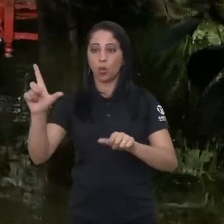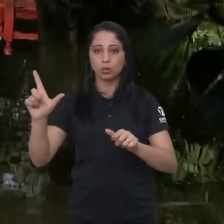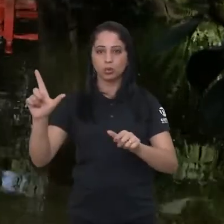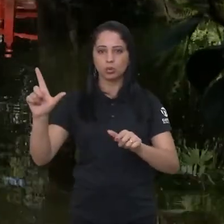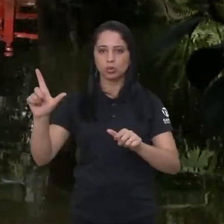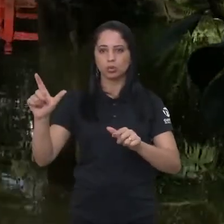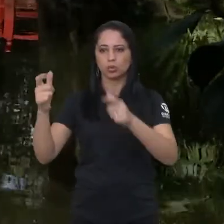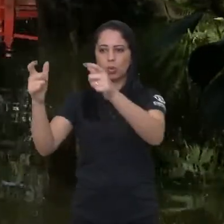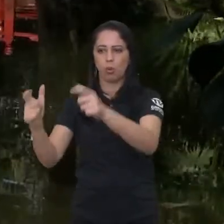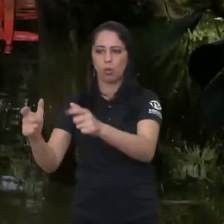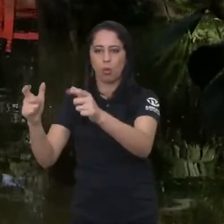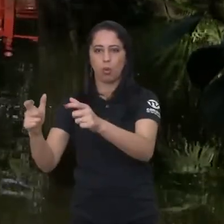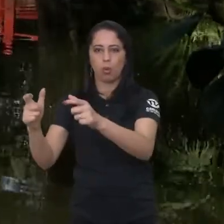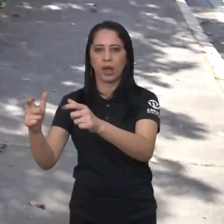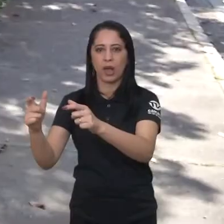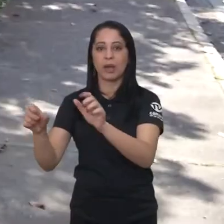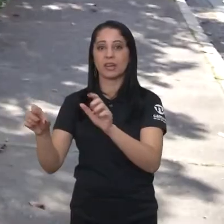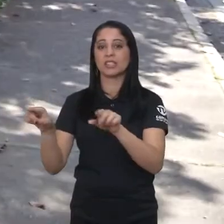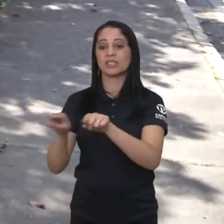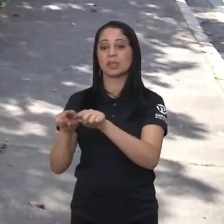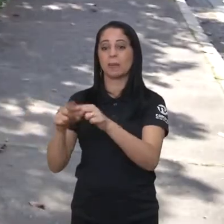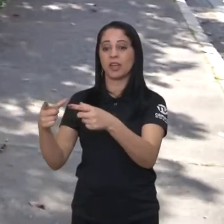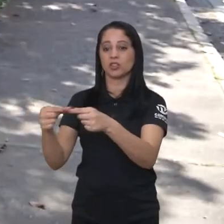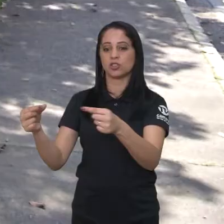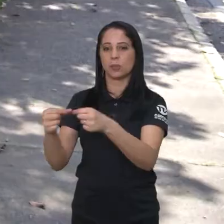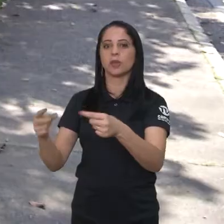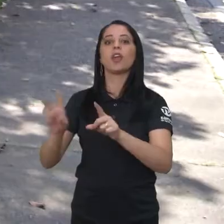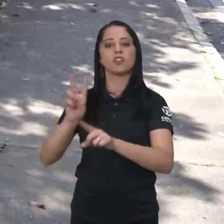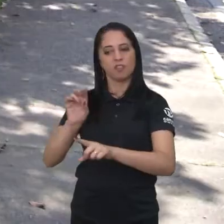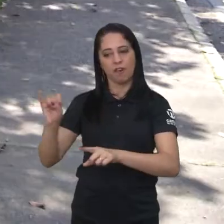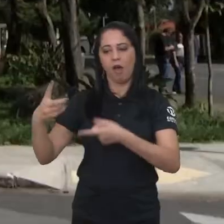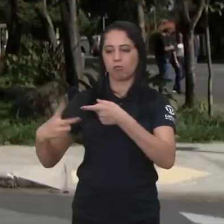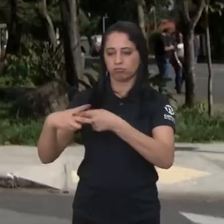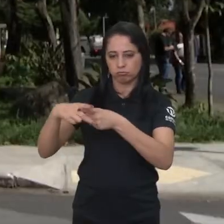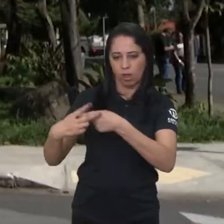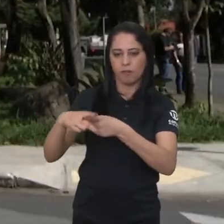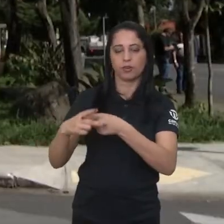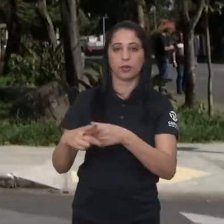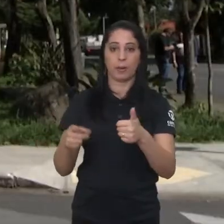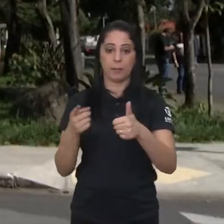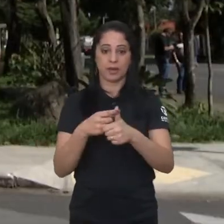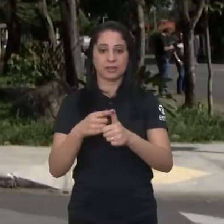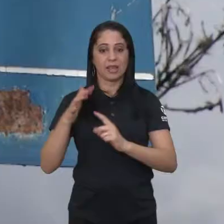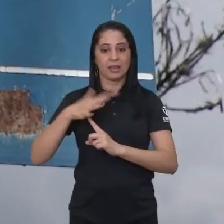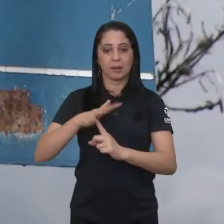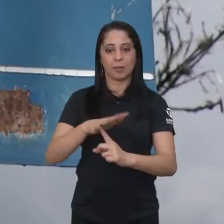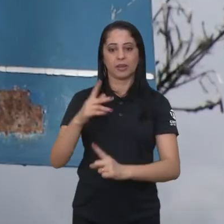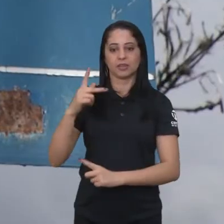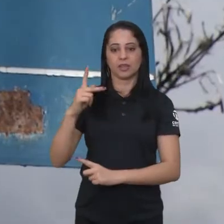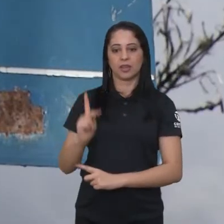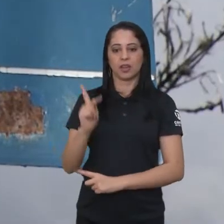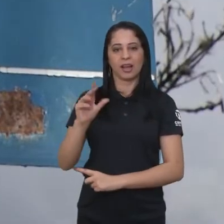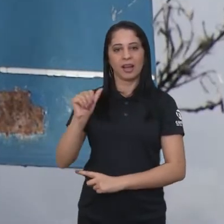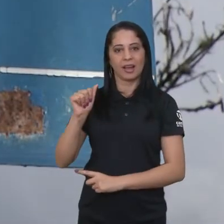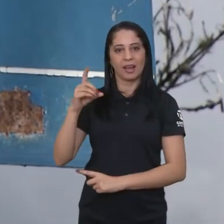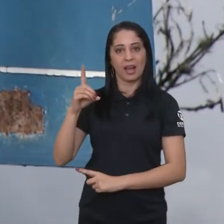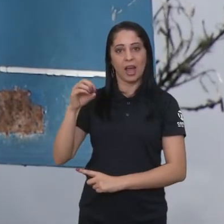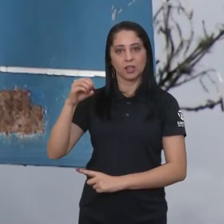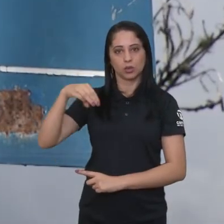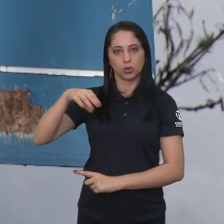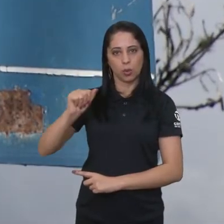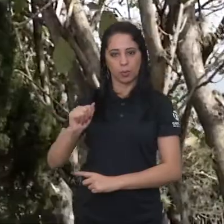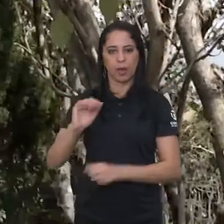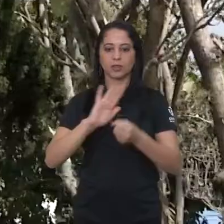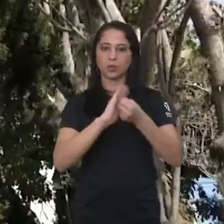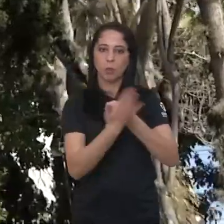com a cultura japonesa na cidade devem passar por reformas. A primeira delas é a Praça Kadoma, no Jardim